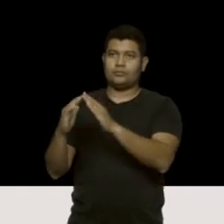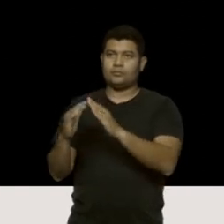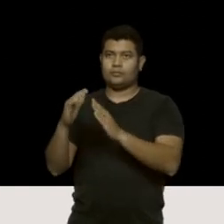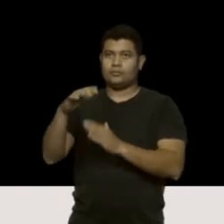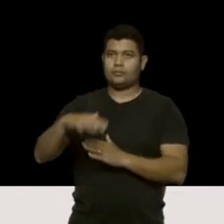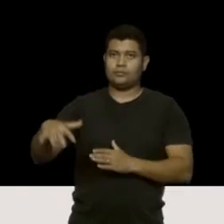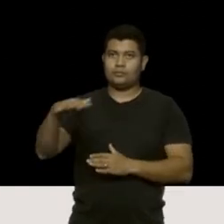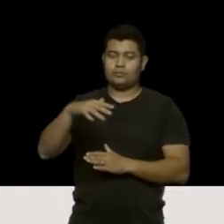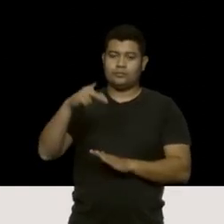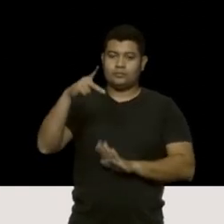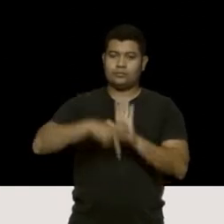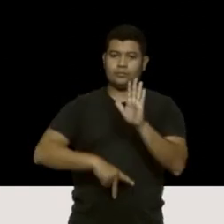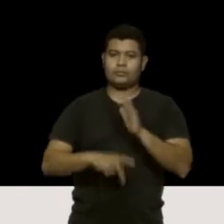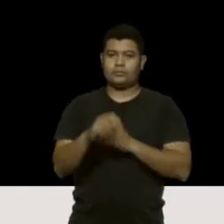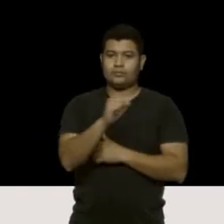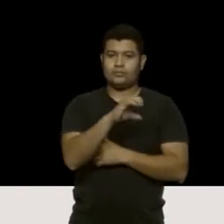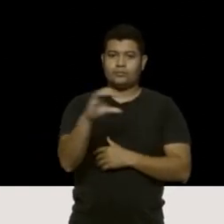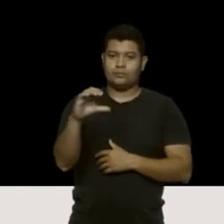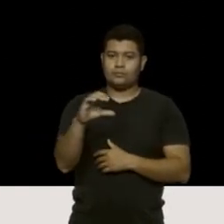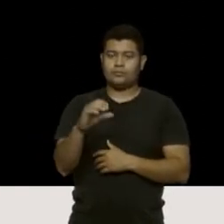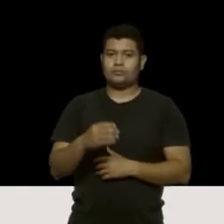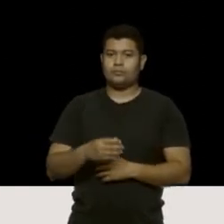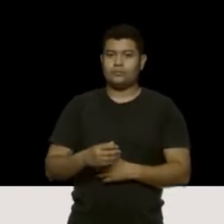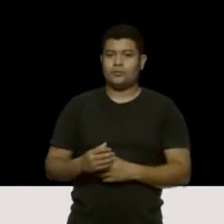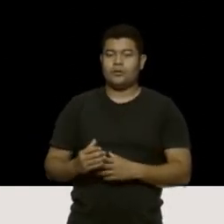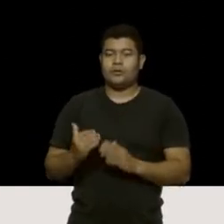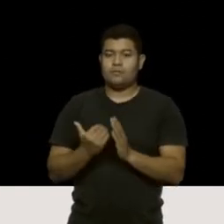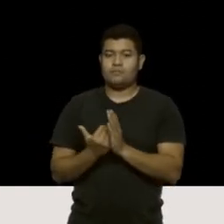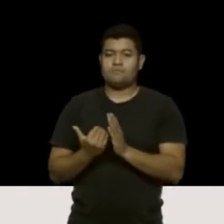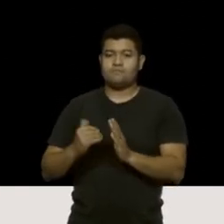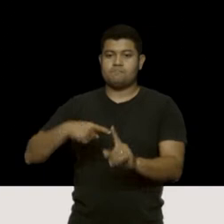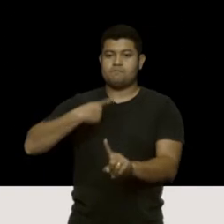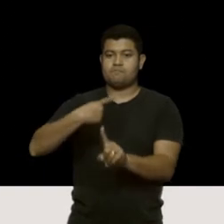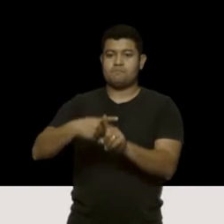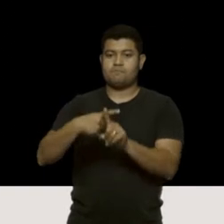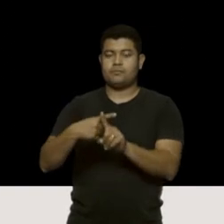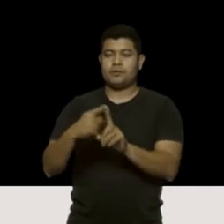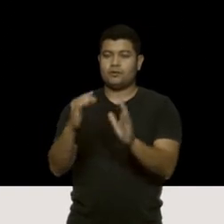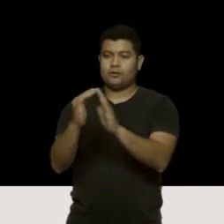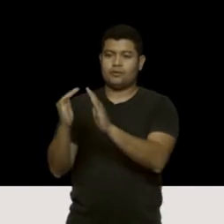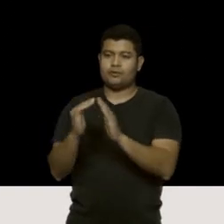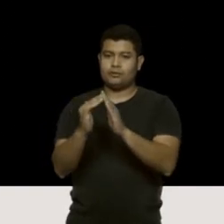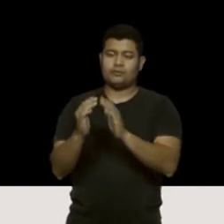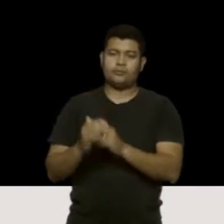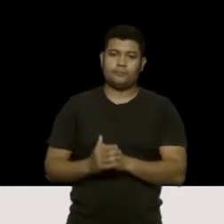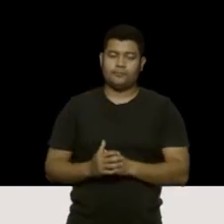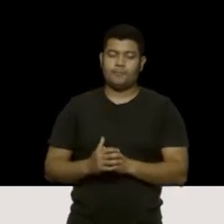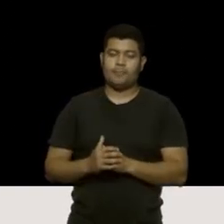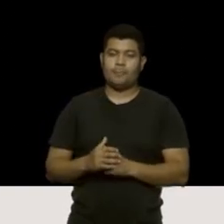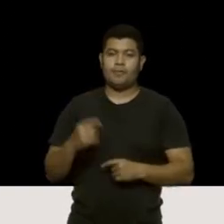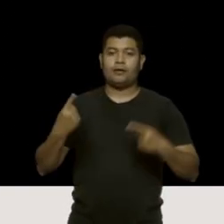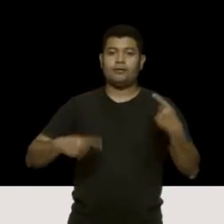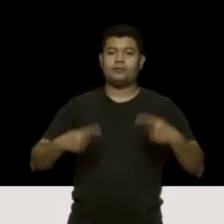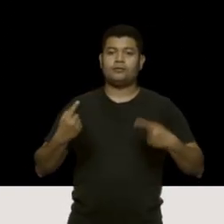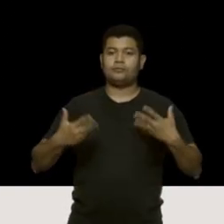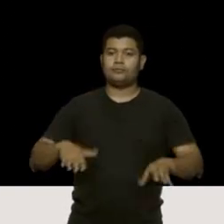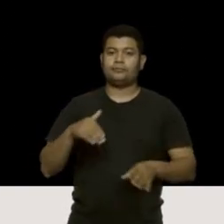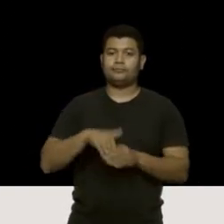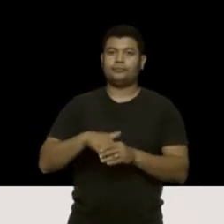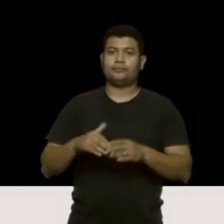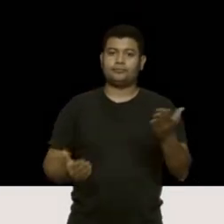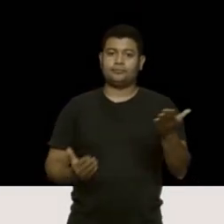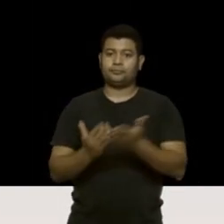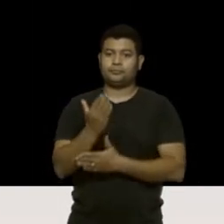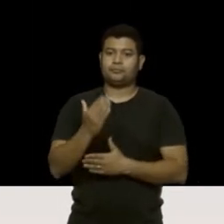do projeto SCC Mais Moradias. Em discussão, em votação,